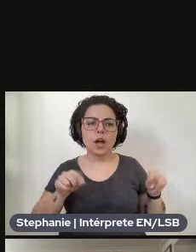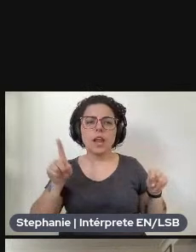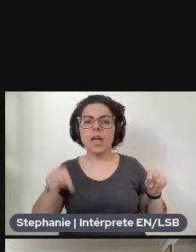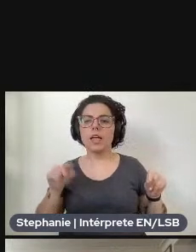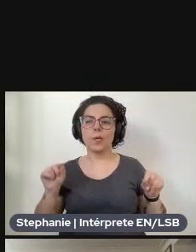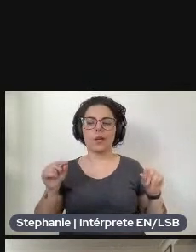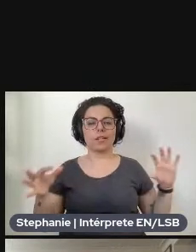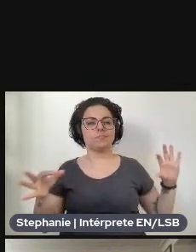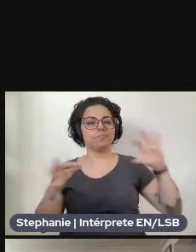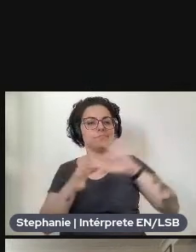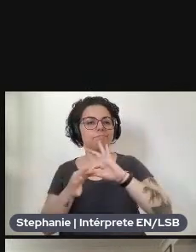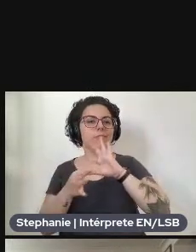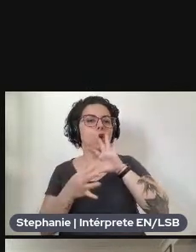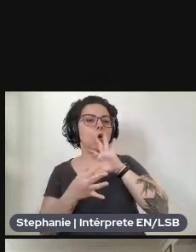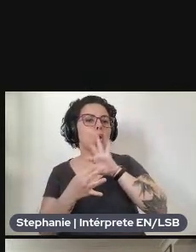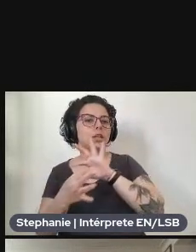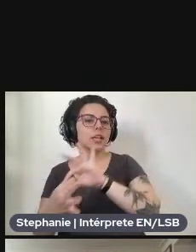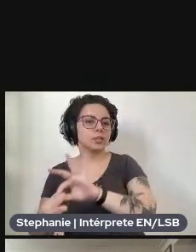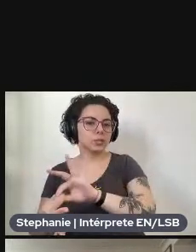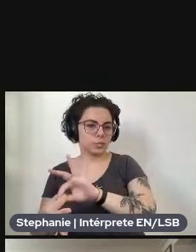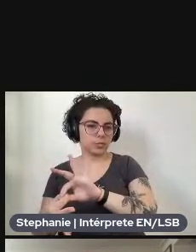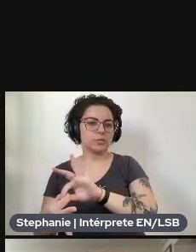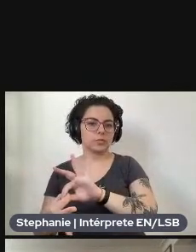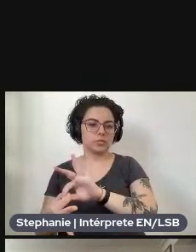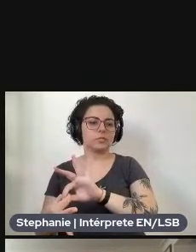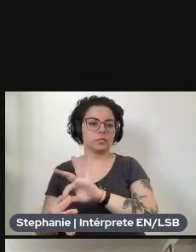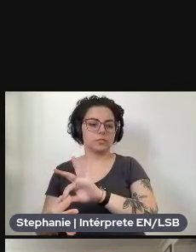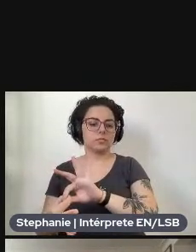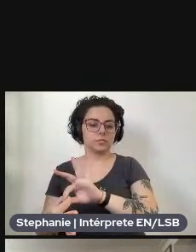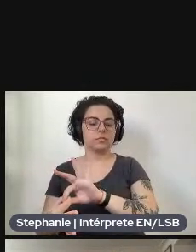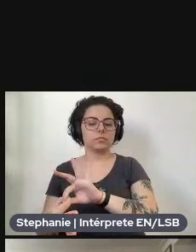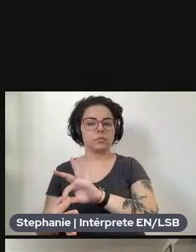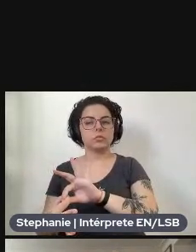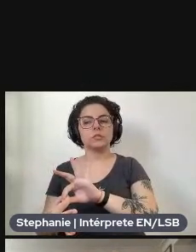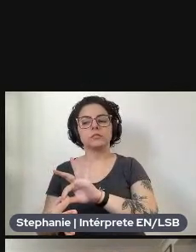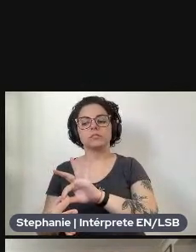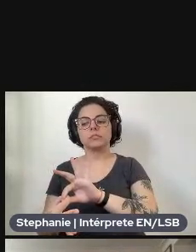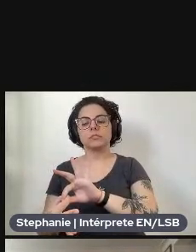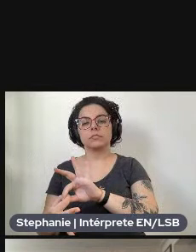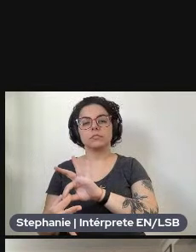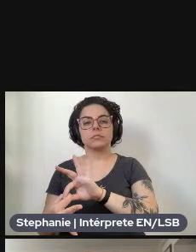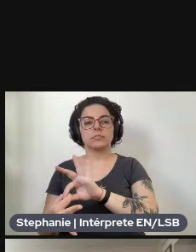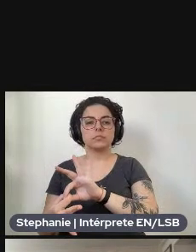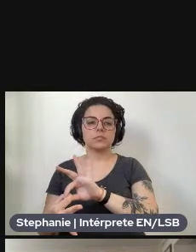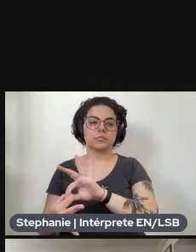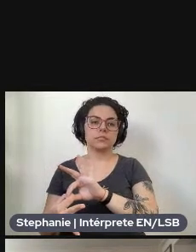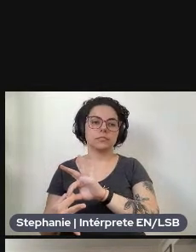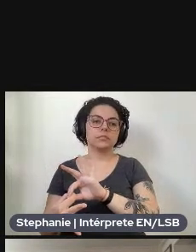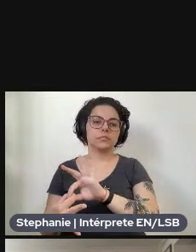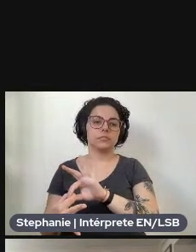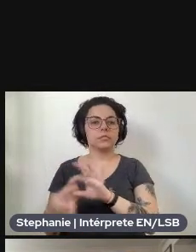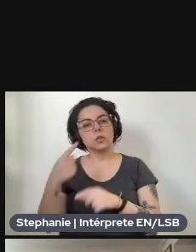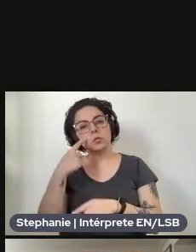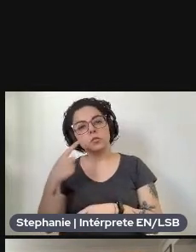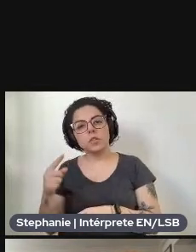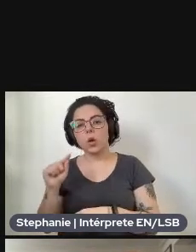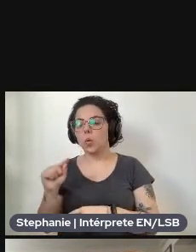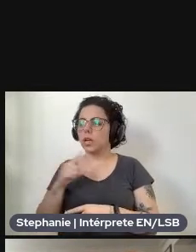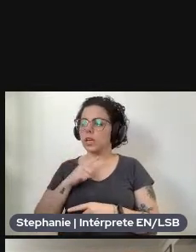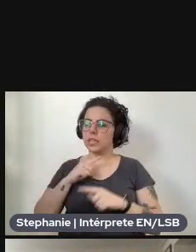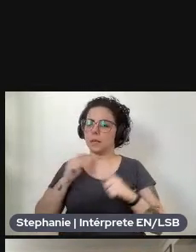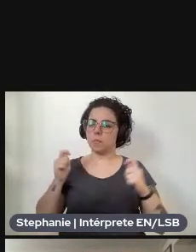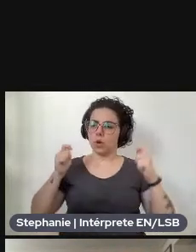que, efetivamente, seguem o princípio da alternância, da possibilidade